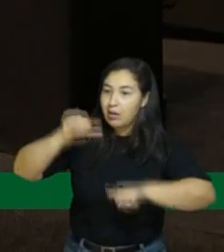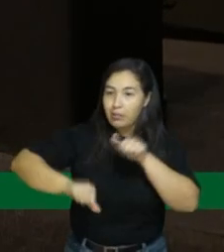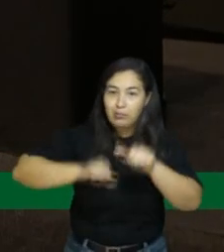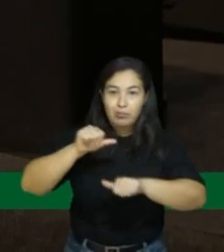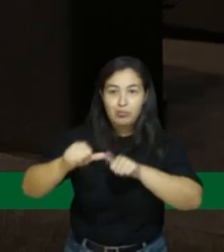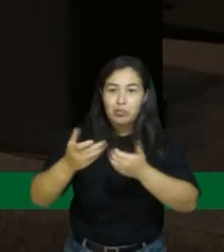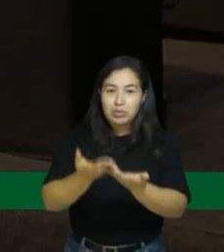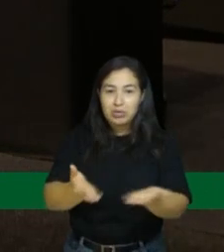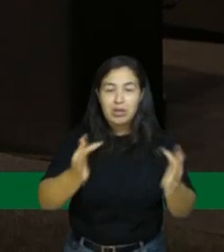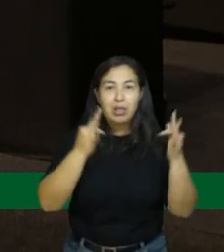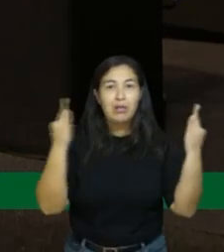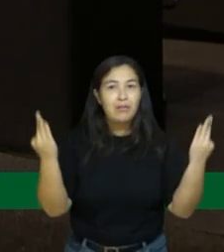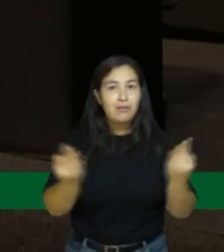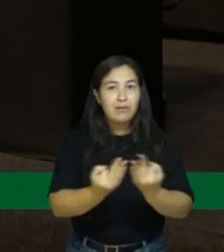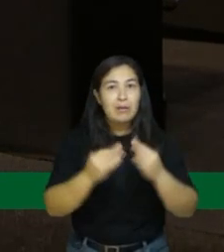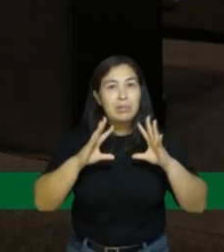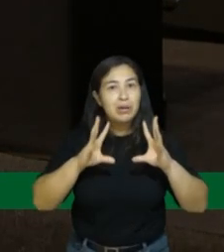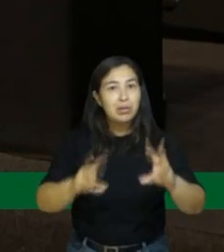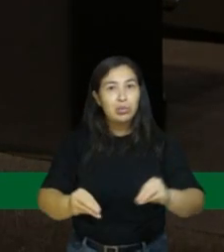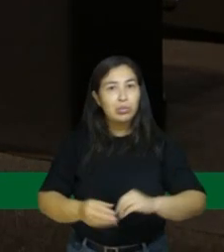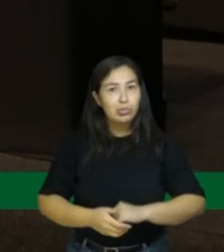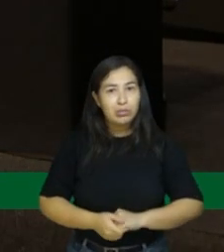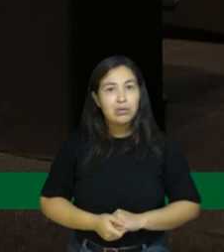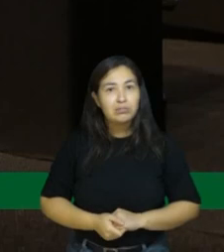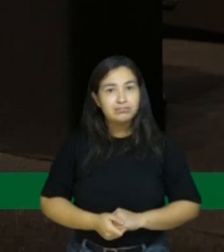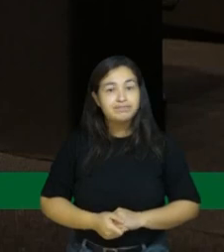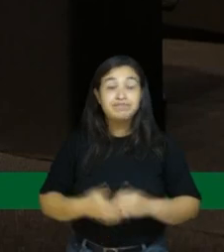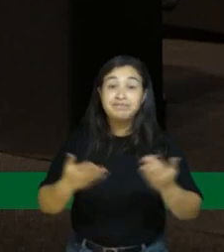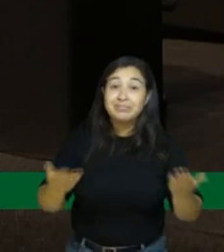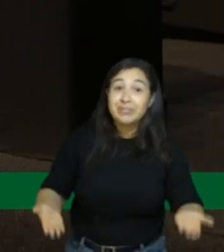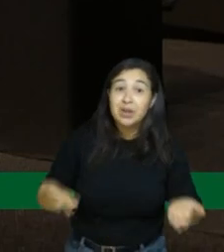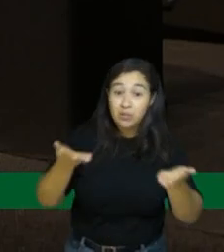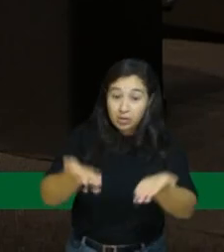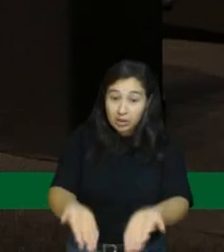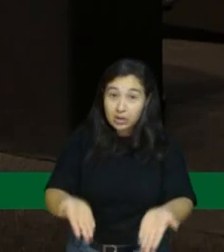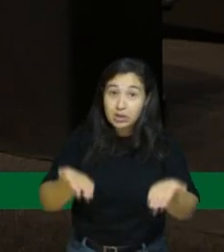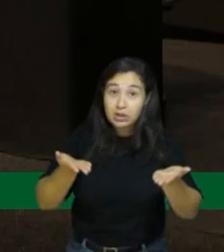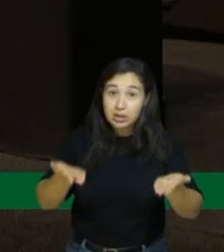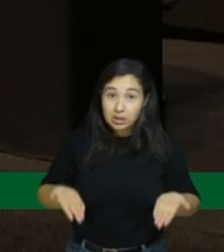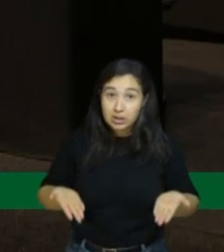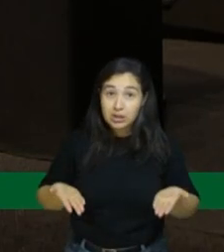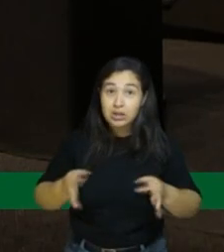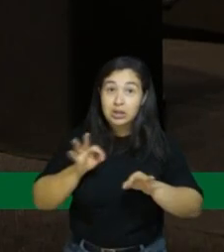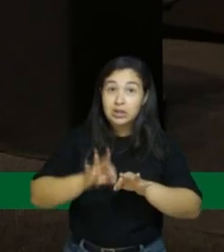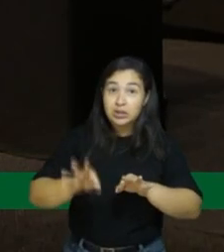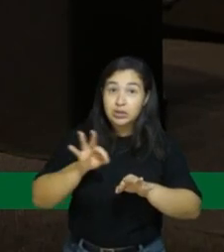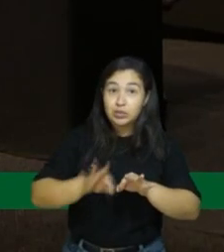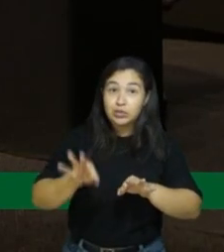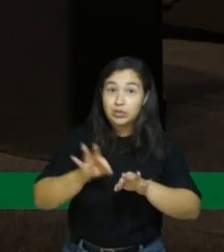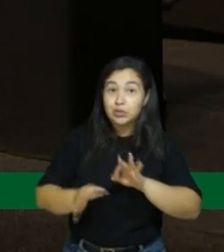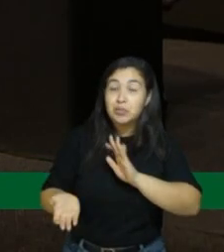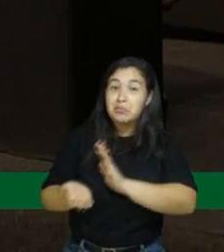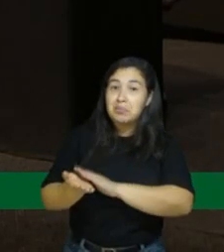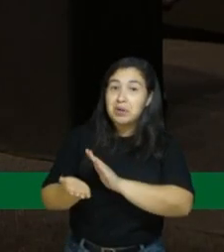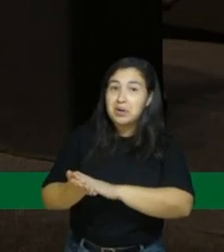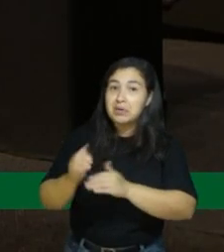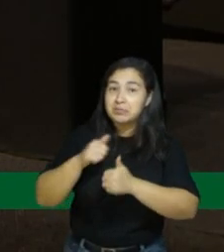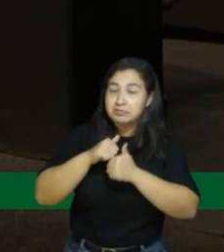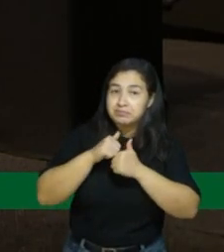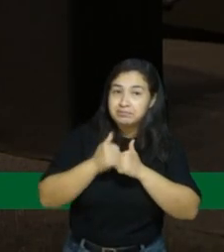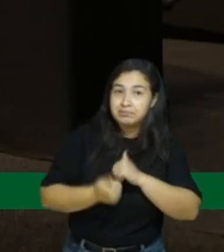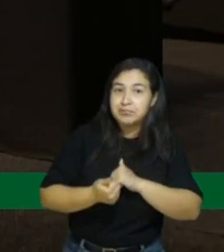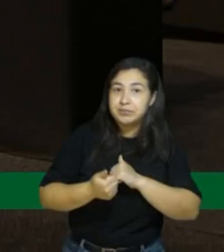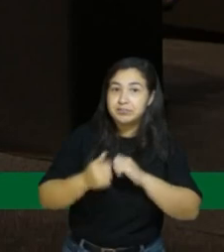famílias e das pessoas com deficiência então aqui senhoras e senhores o Instituto viva para desporto do Qual foi